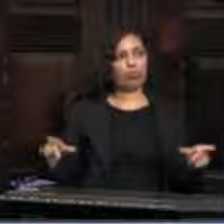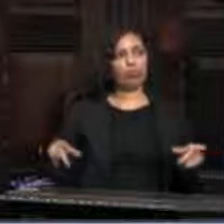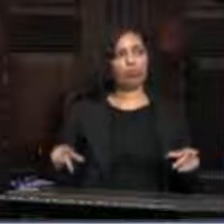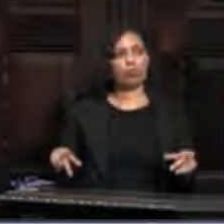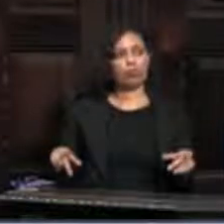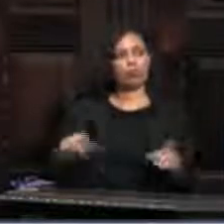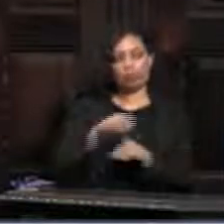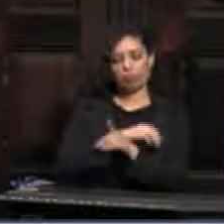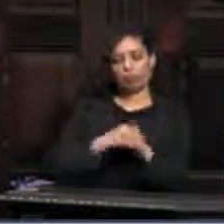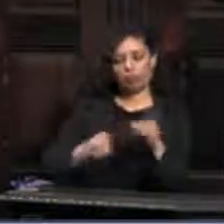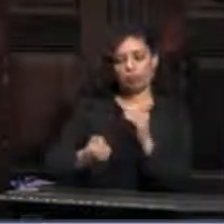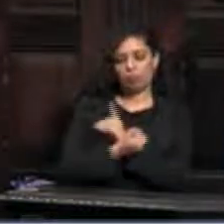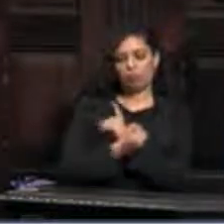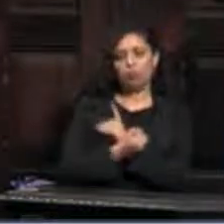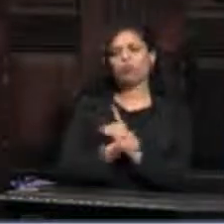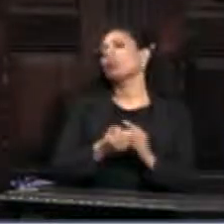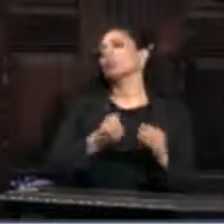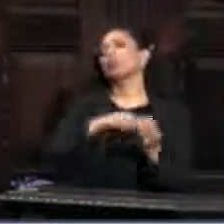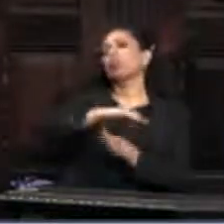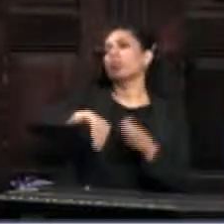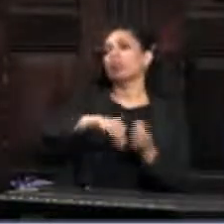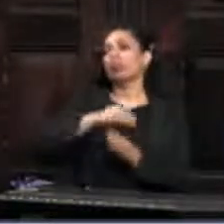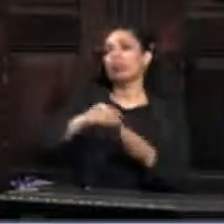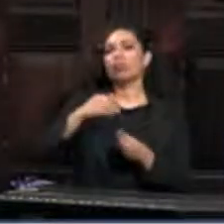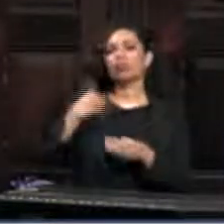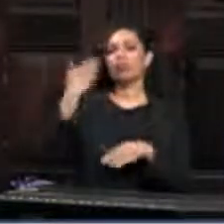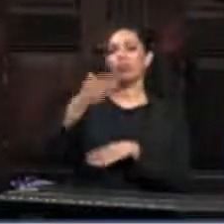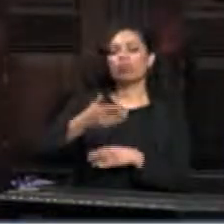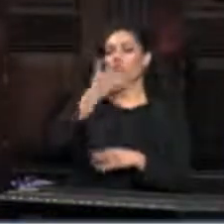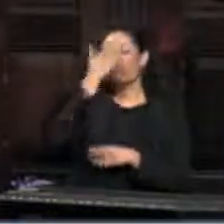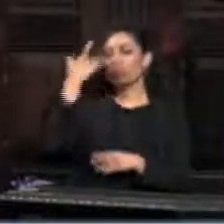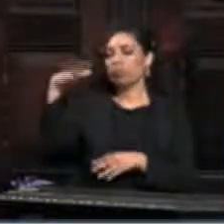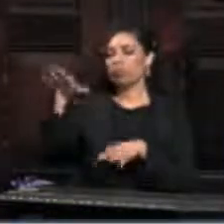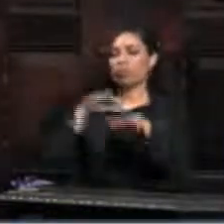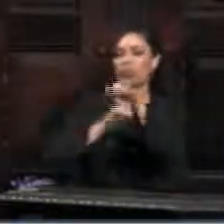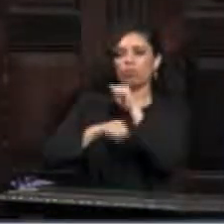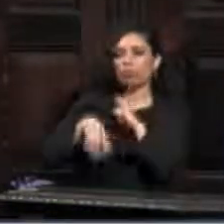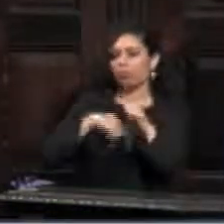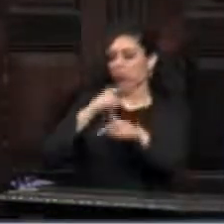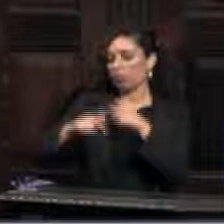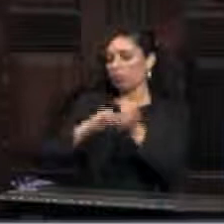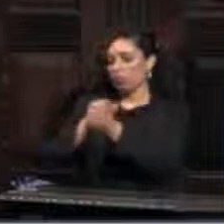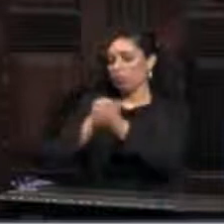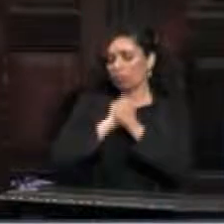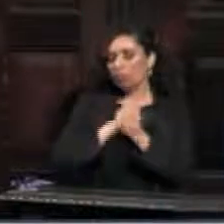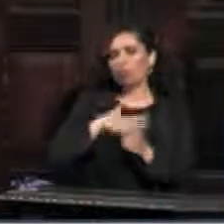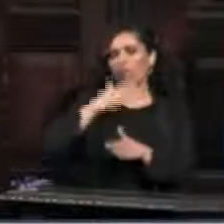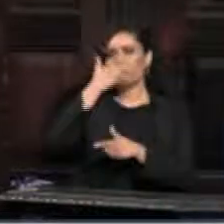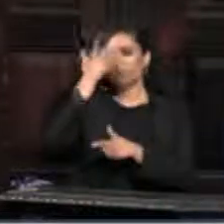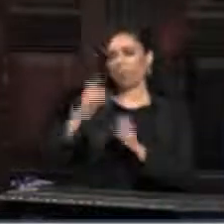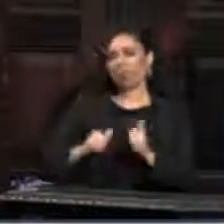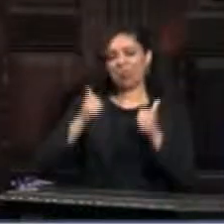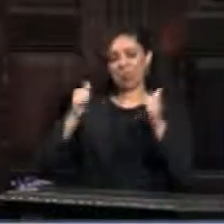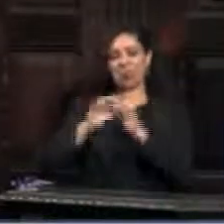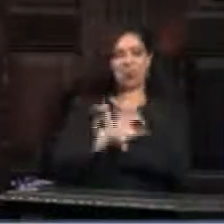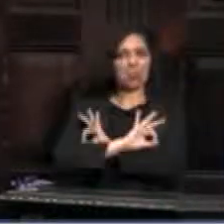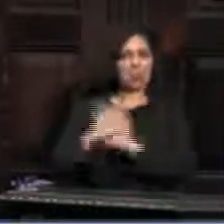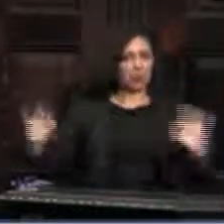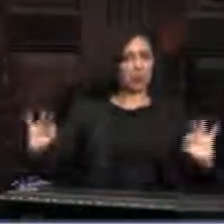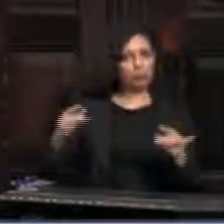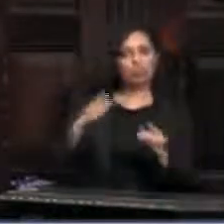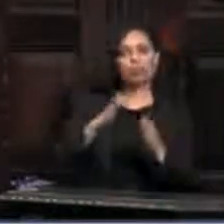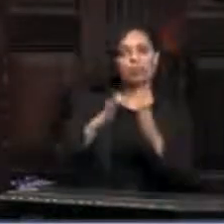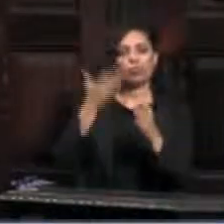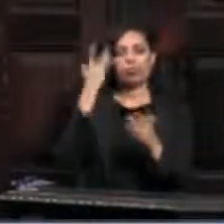em sociedade de economia mista, que foram indicações, muitas vezes, lesivas ao interesse público. Por isso, senhor